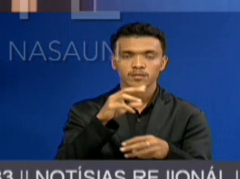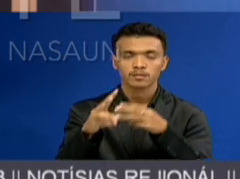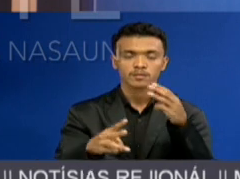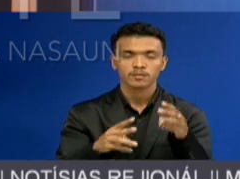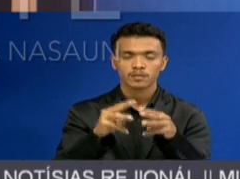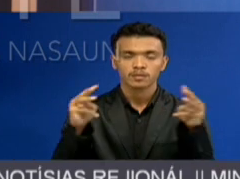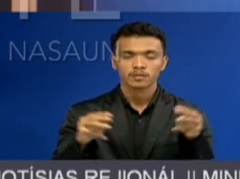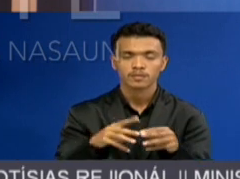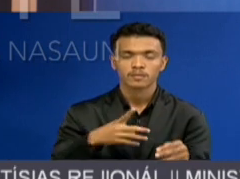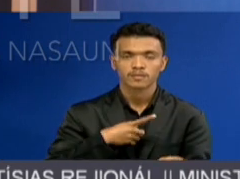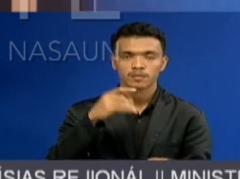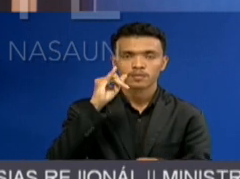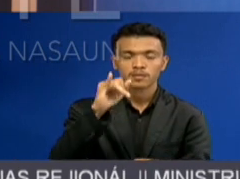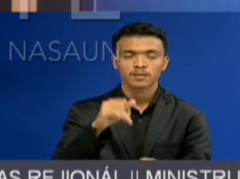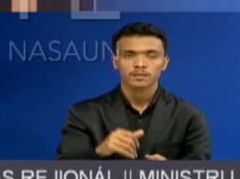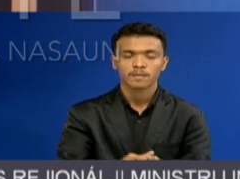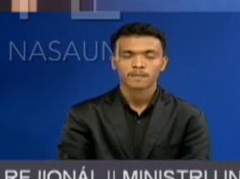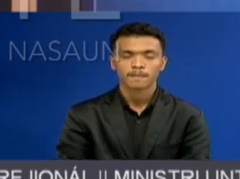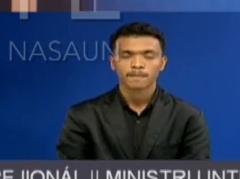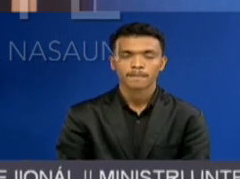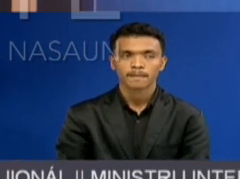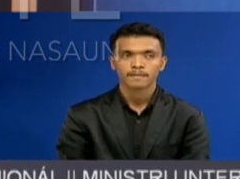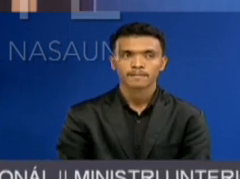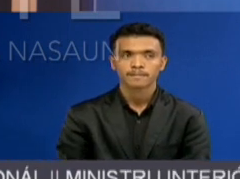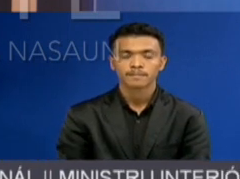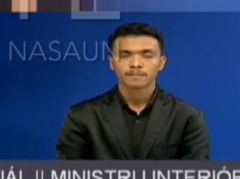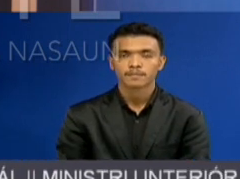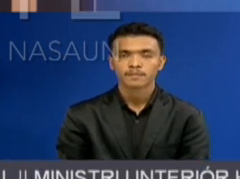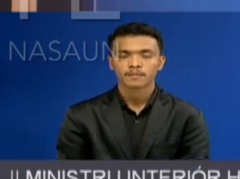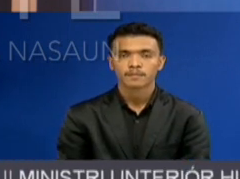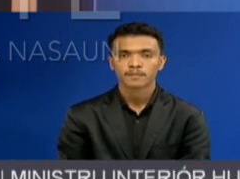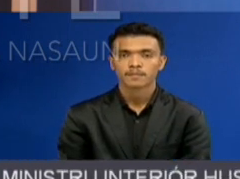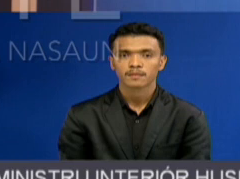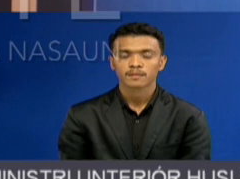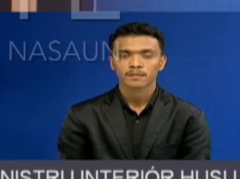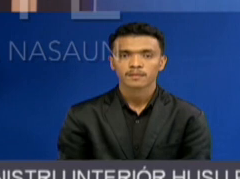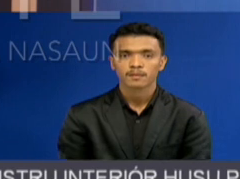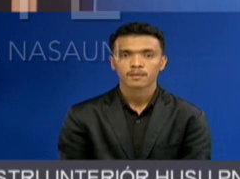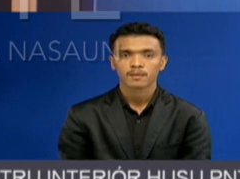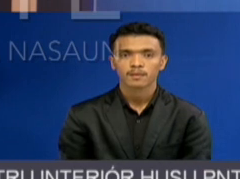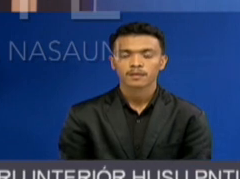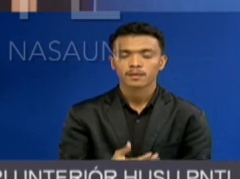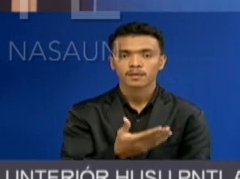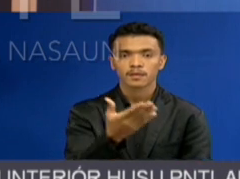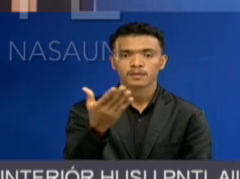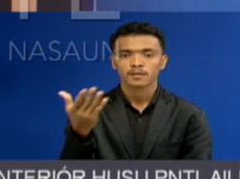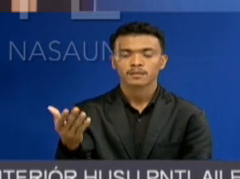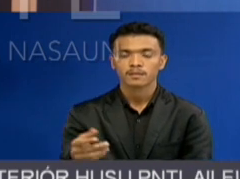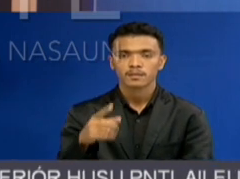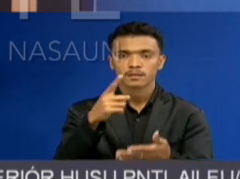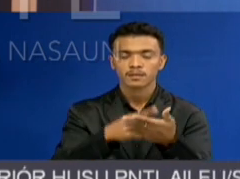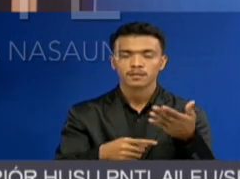Pereira. Kalandiak. Dia kanesan presidente ba Asosiasão Feto e Município de Ilha. Durante ne itabot sai de mai itabot